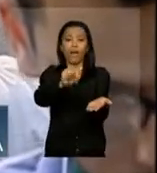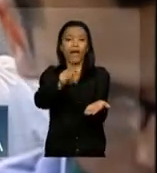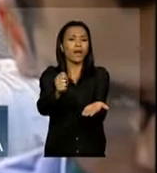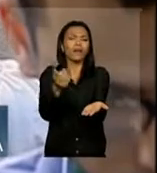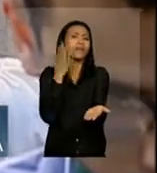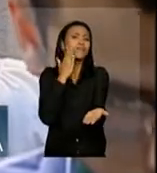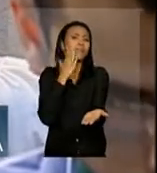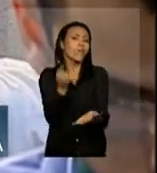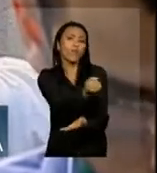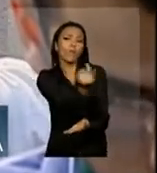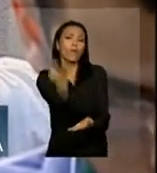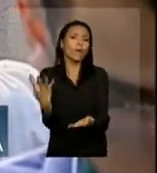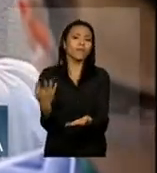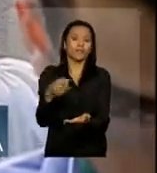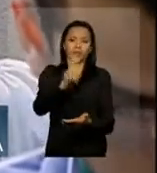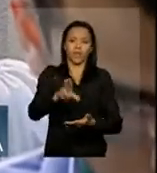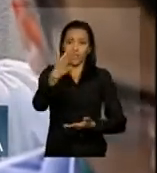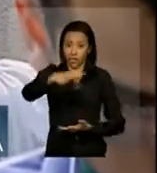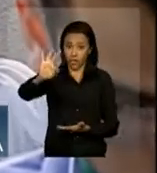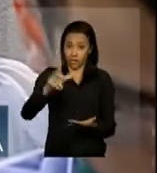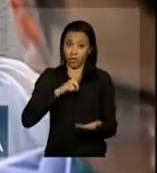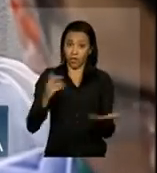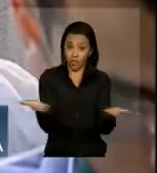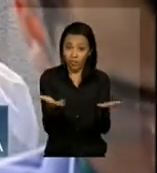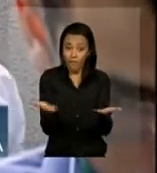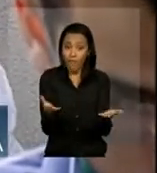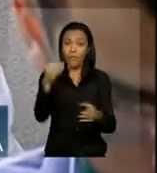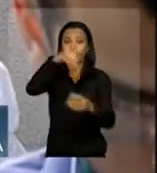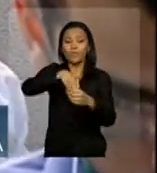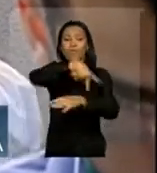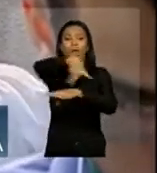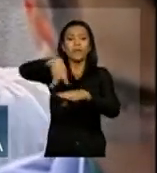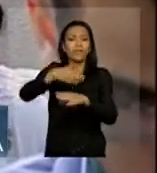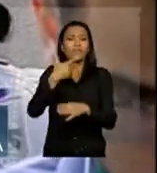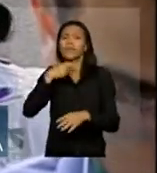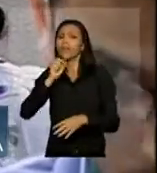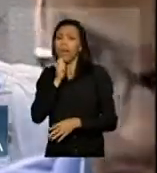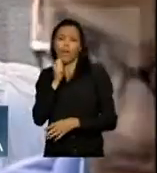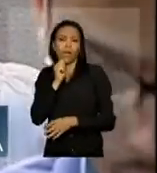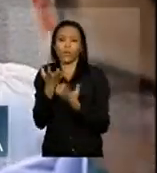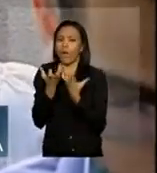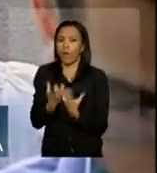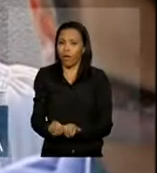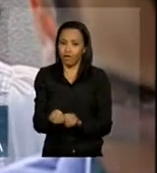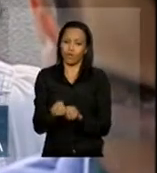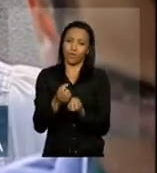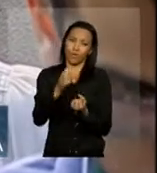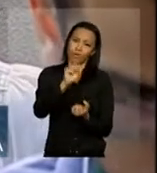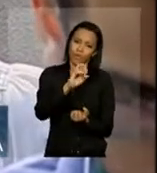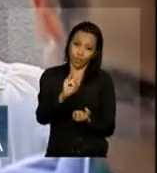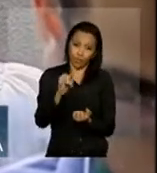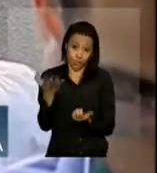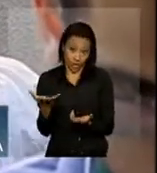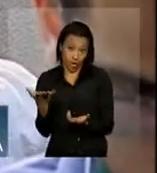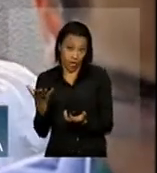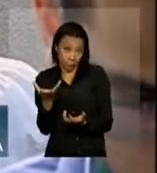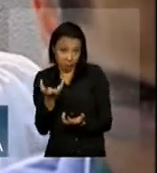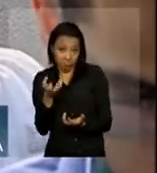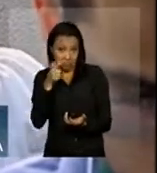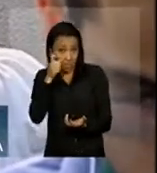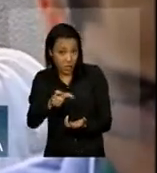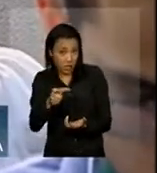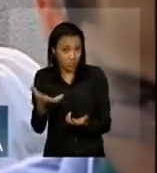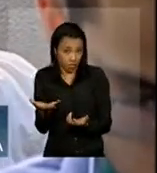gostaria de saber quantas universidades federais nós temos hoje no país e se as que ainda não aderiram já manifestaram interesse de